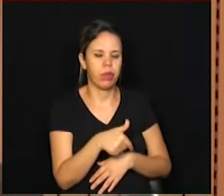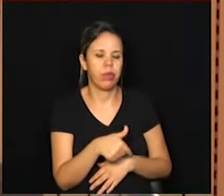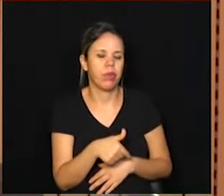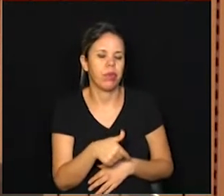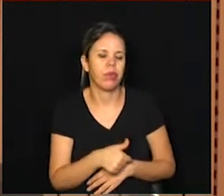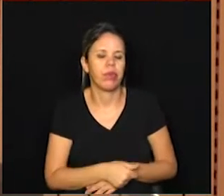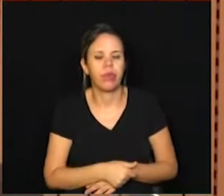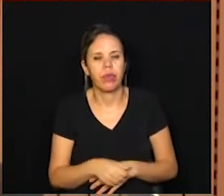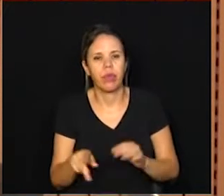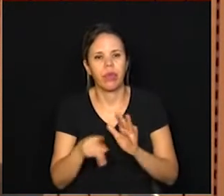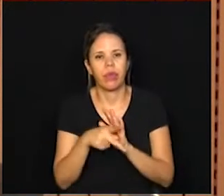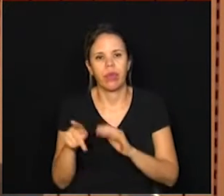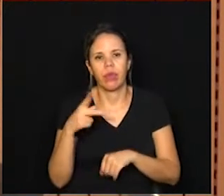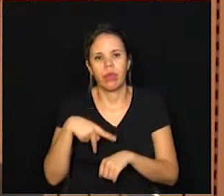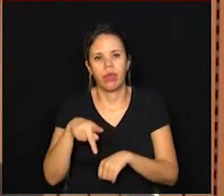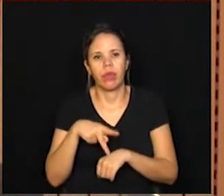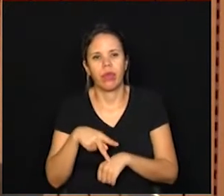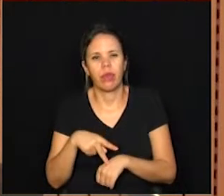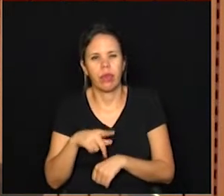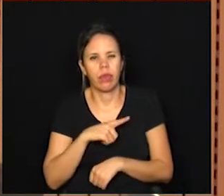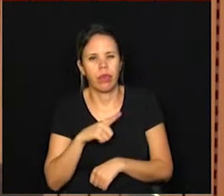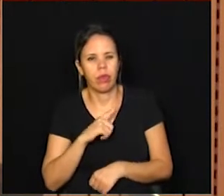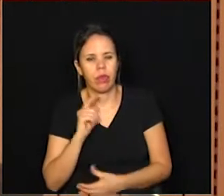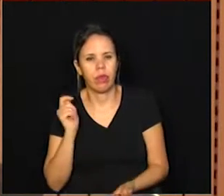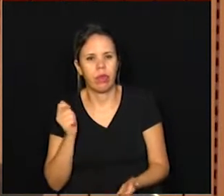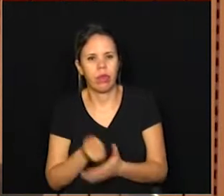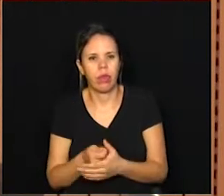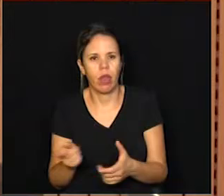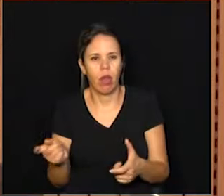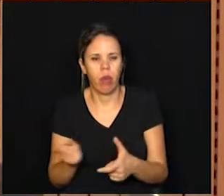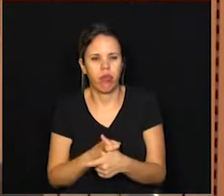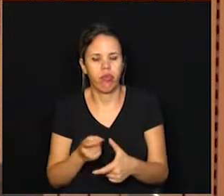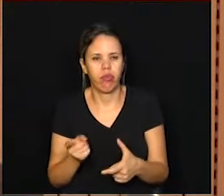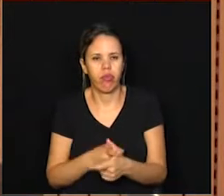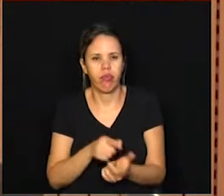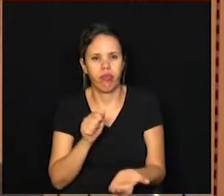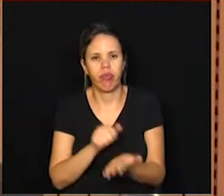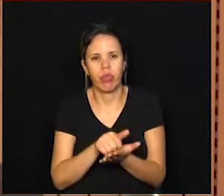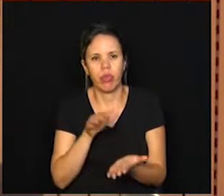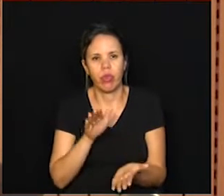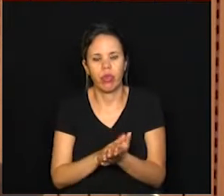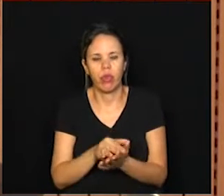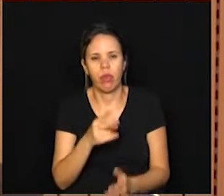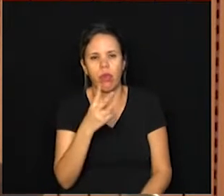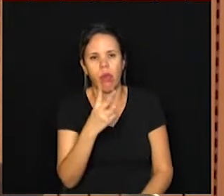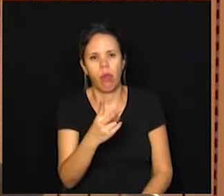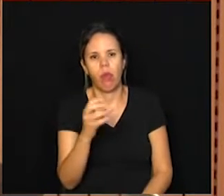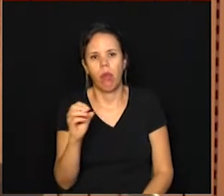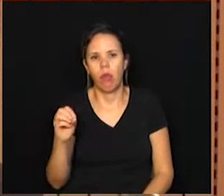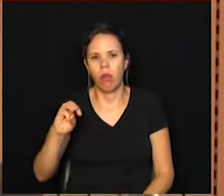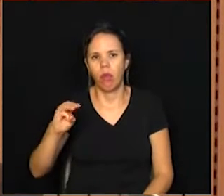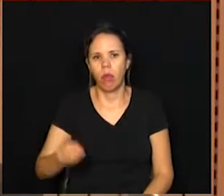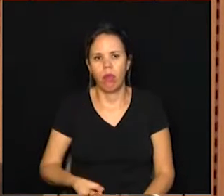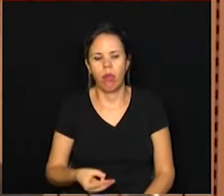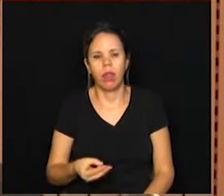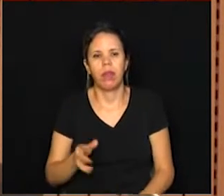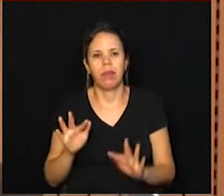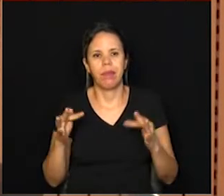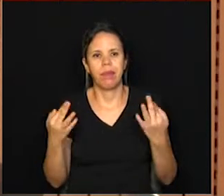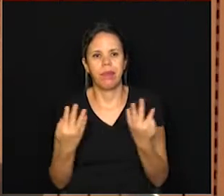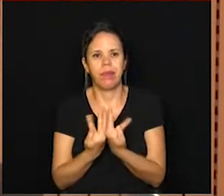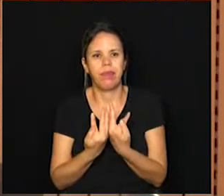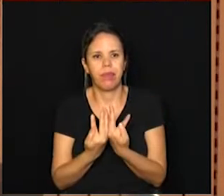o próprio país teve que pagar uma indenização de perto de 200 milhões para a família Facuri e para a